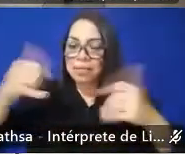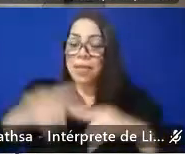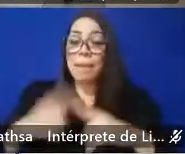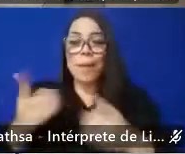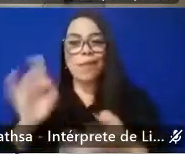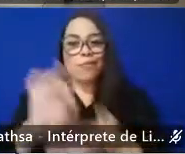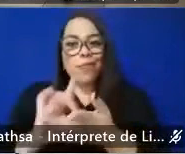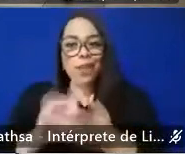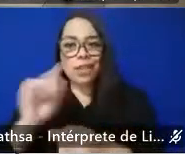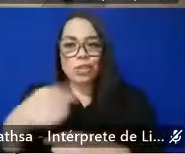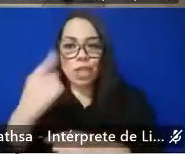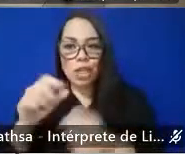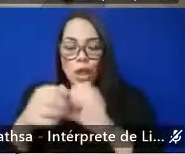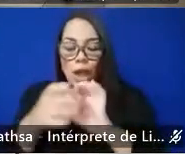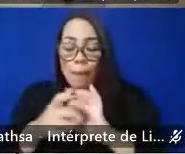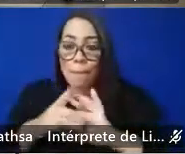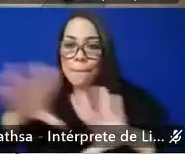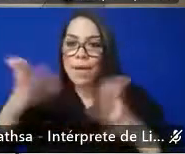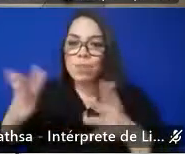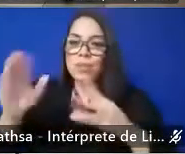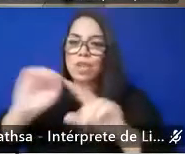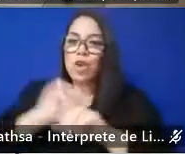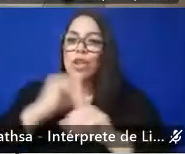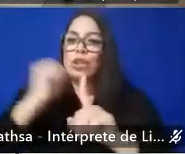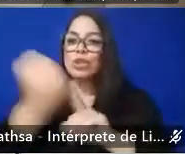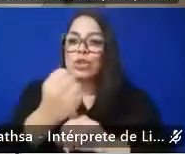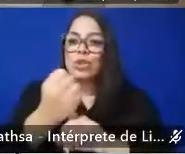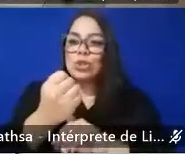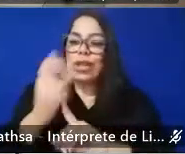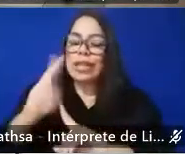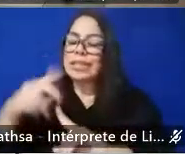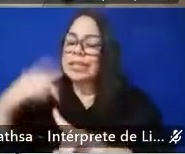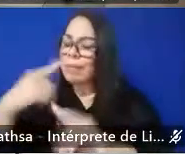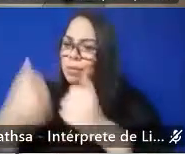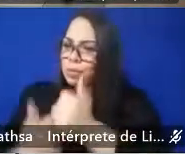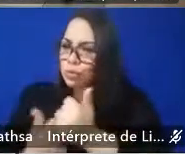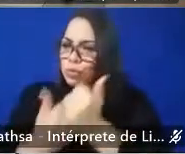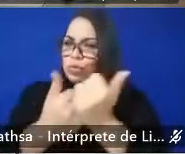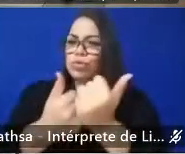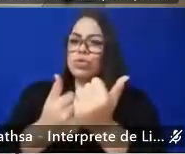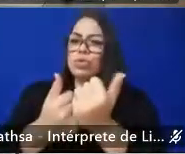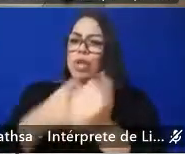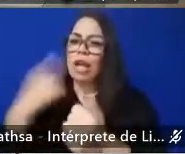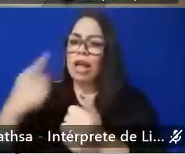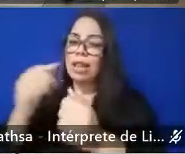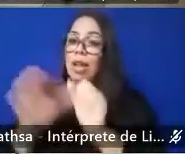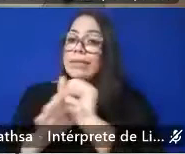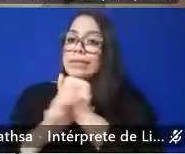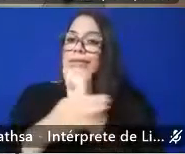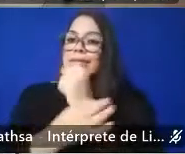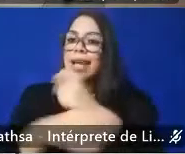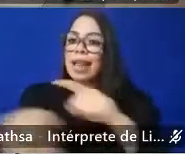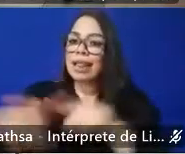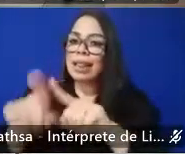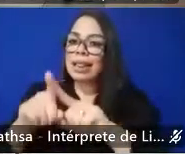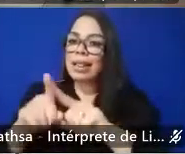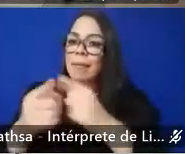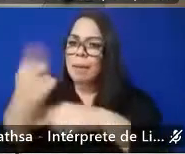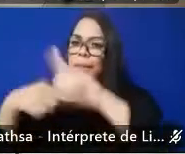para a sociedade que sempre foi Nossa parceira inclusive nossa segurança pontos retrocesso